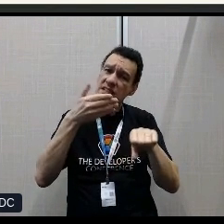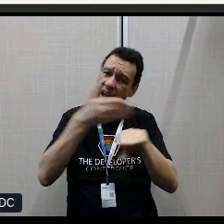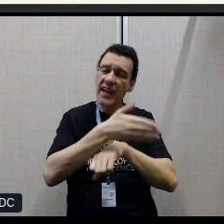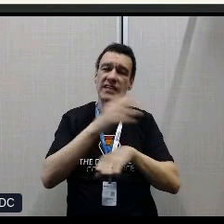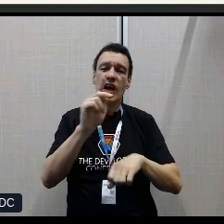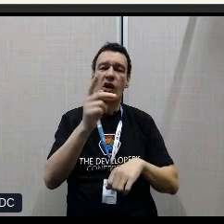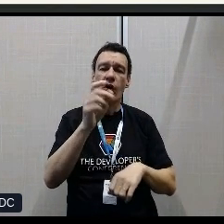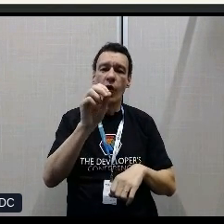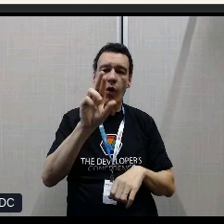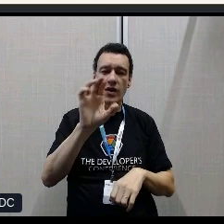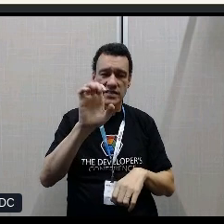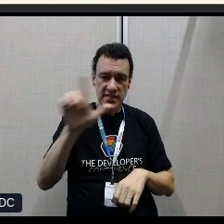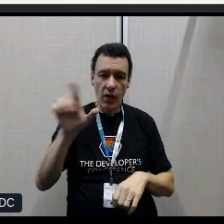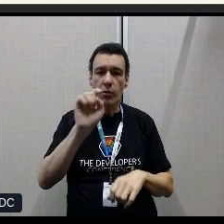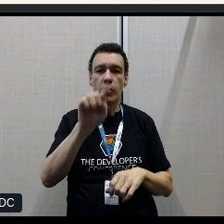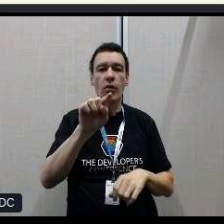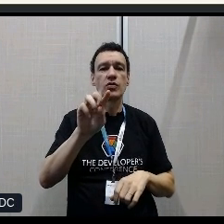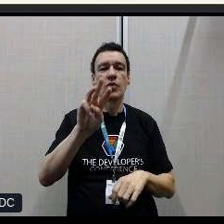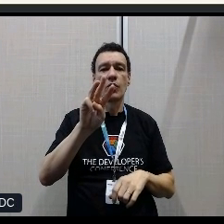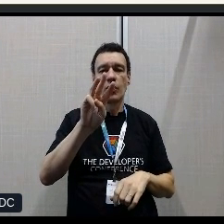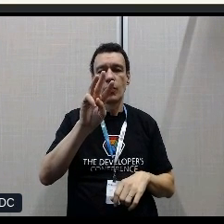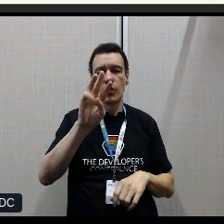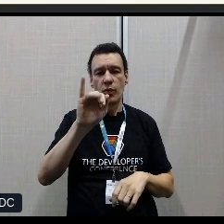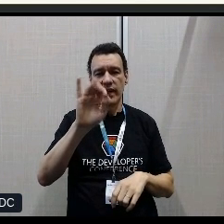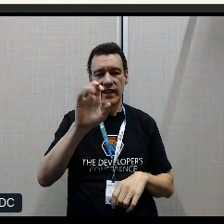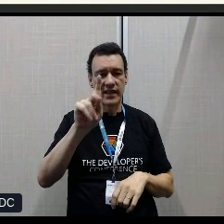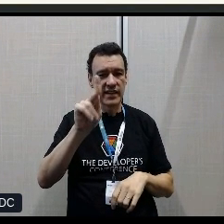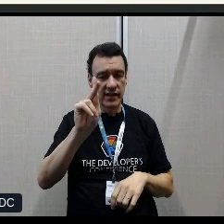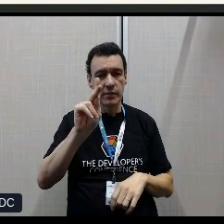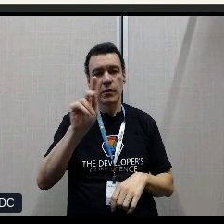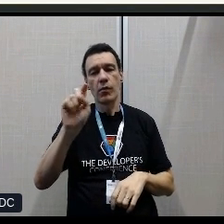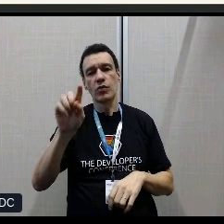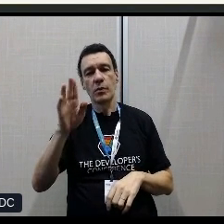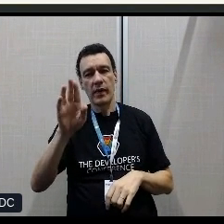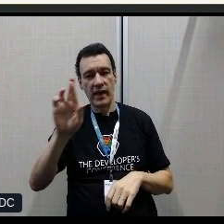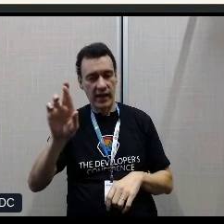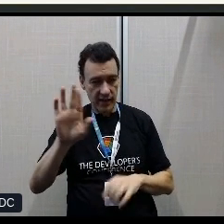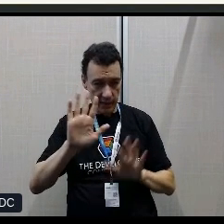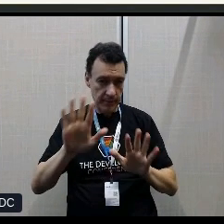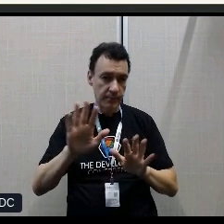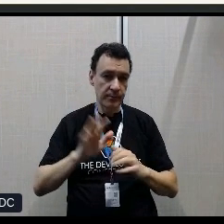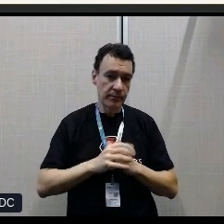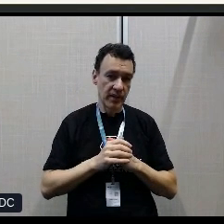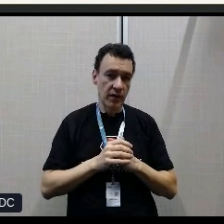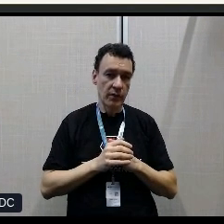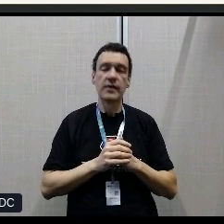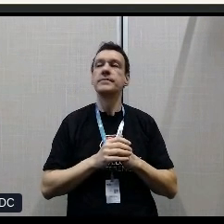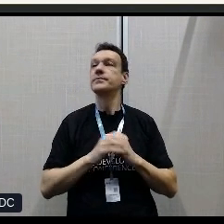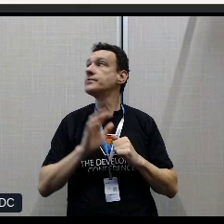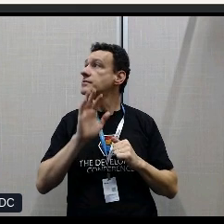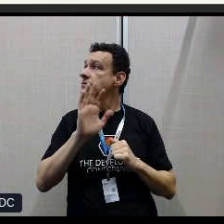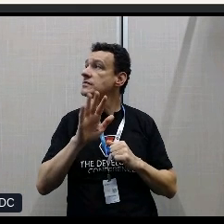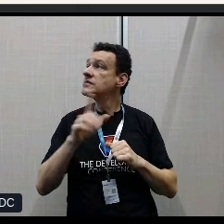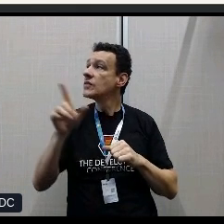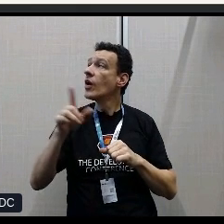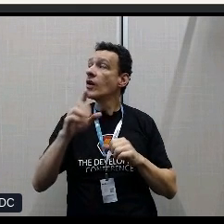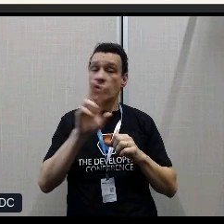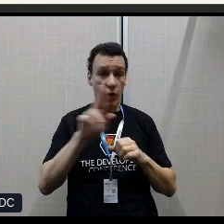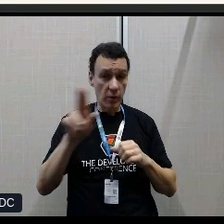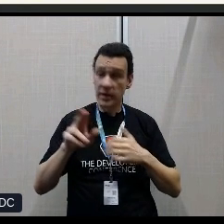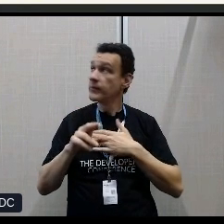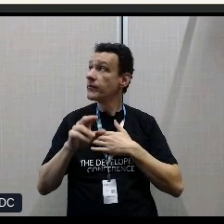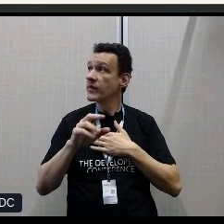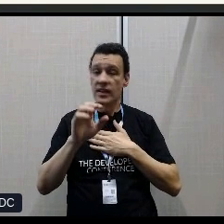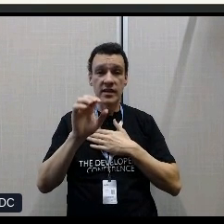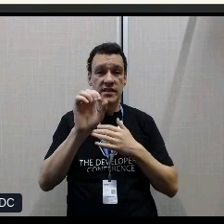orcel.wiki.br e se alguém quiser tirar alguma dúvida, estabelecer um contato. Sandiara é um nome comum.